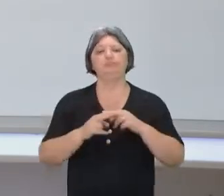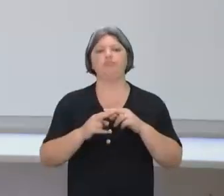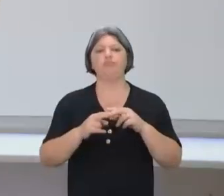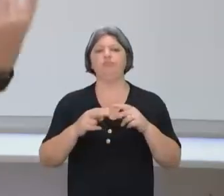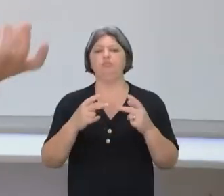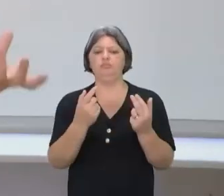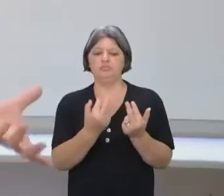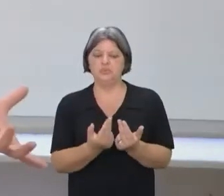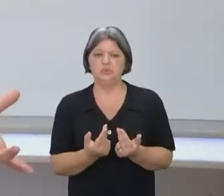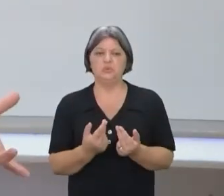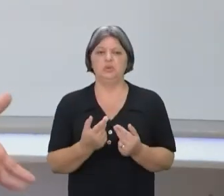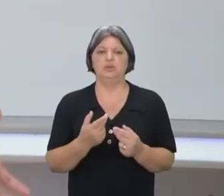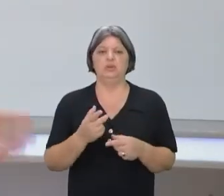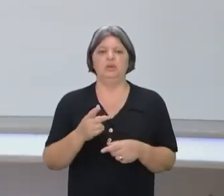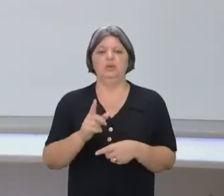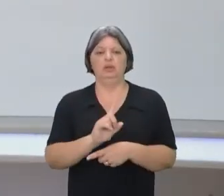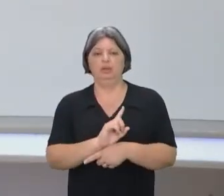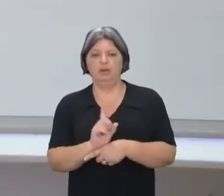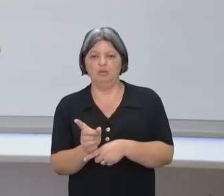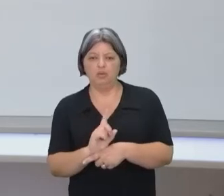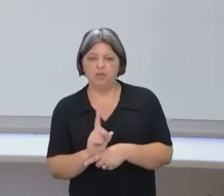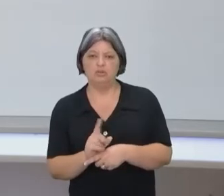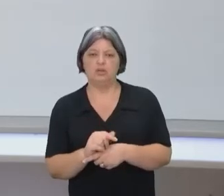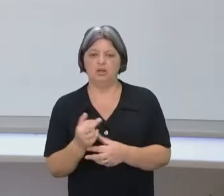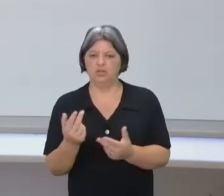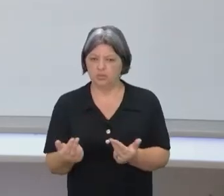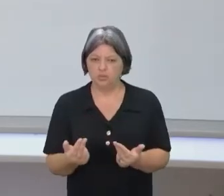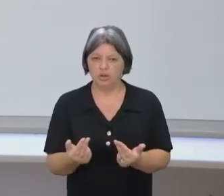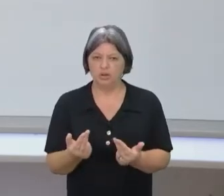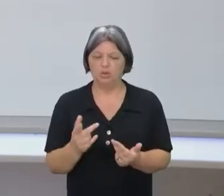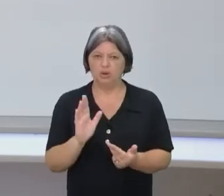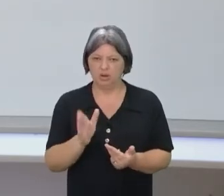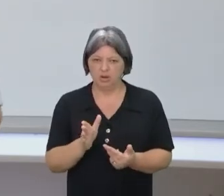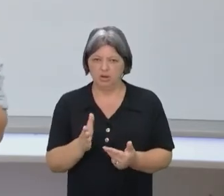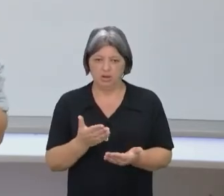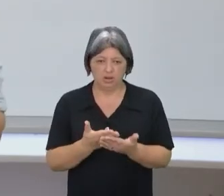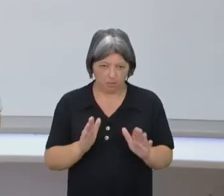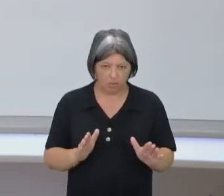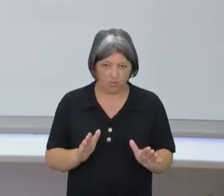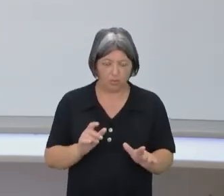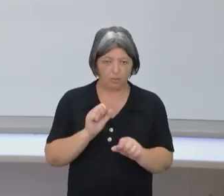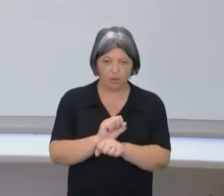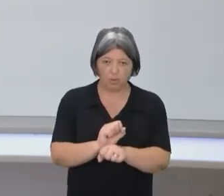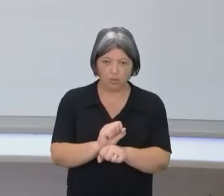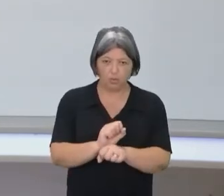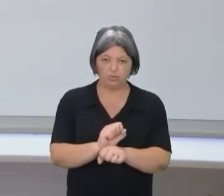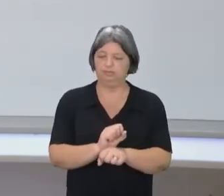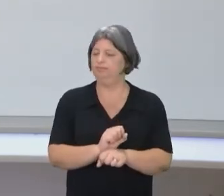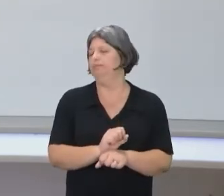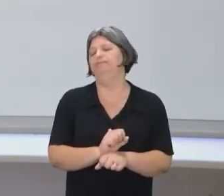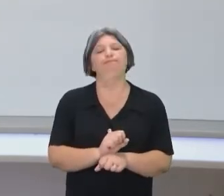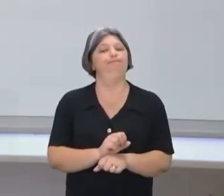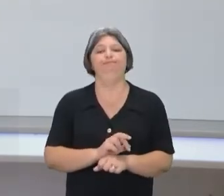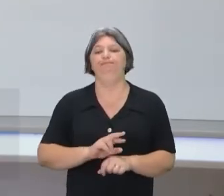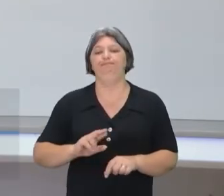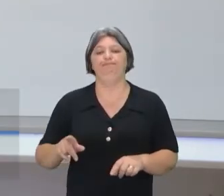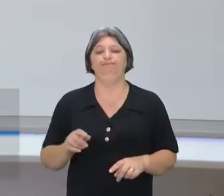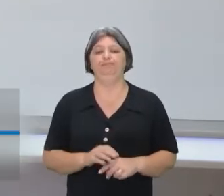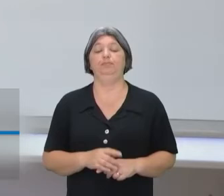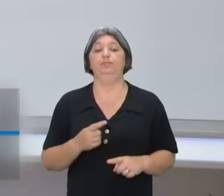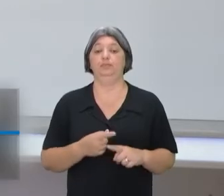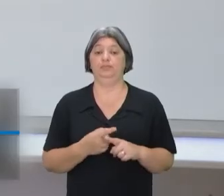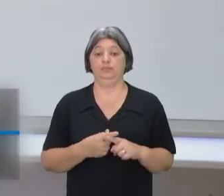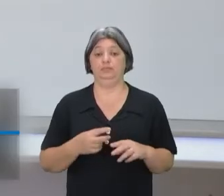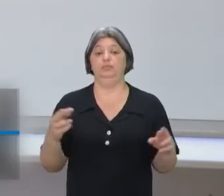está igual, a quantidade está constante, acabou a reação? Ela para de acontecer? Não. A reação de